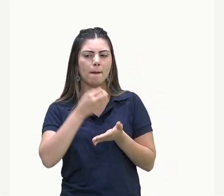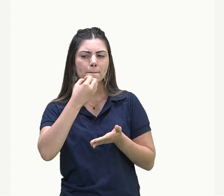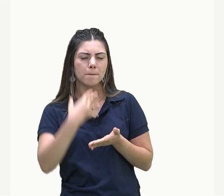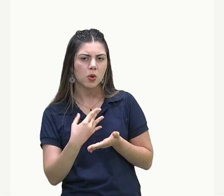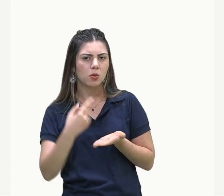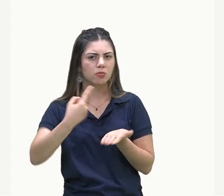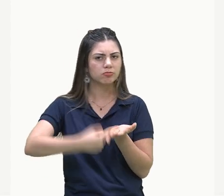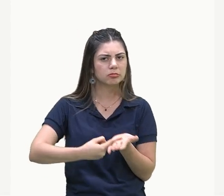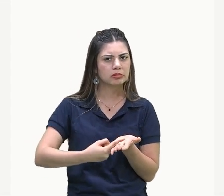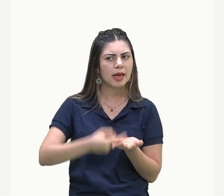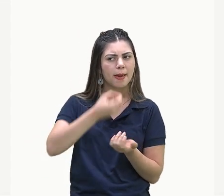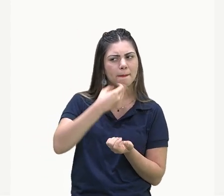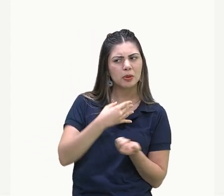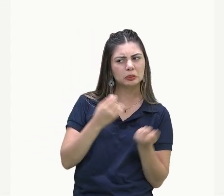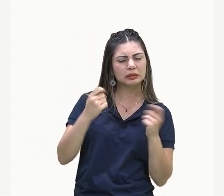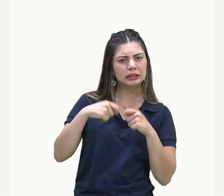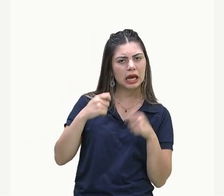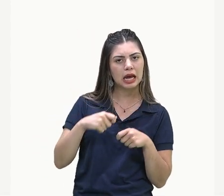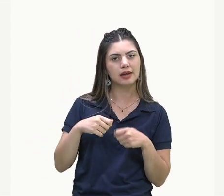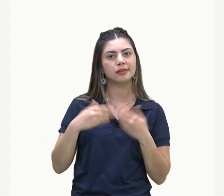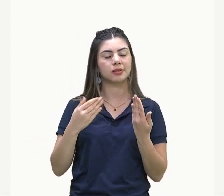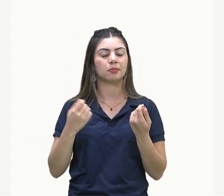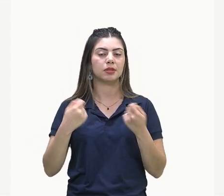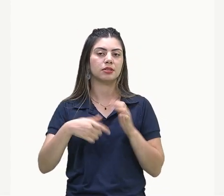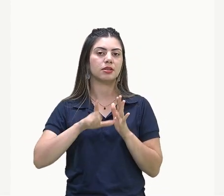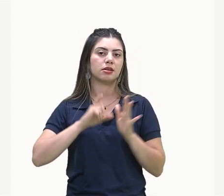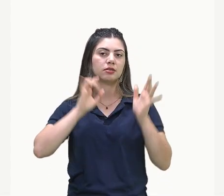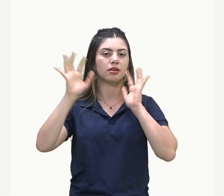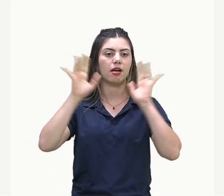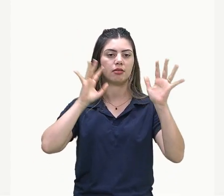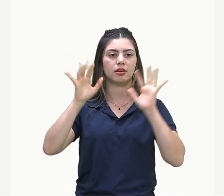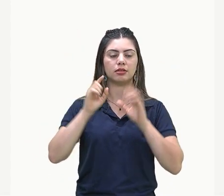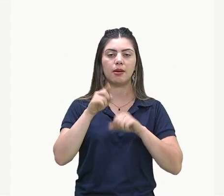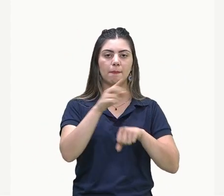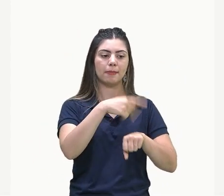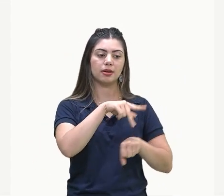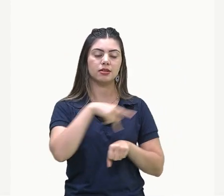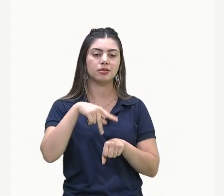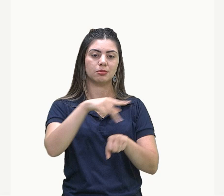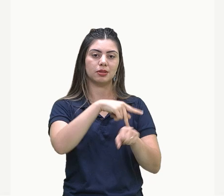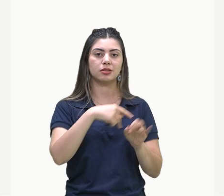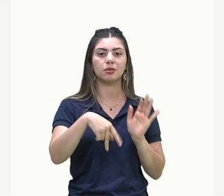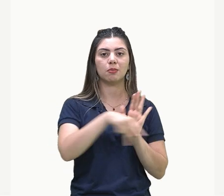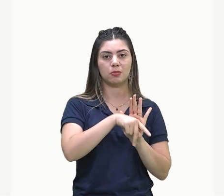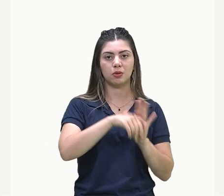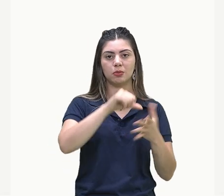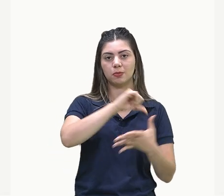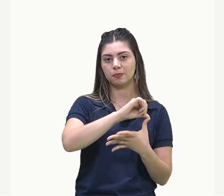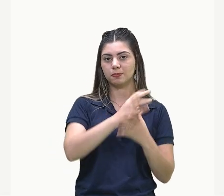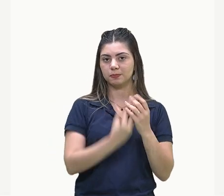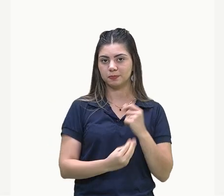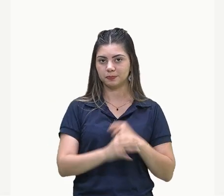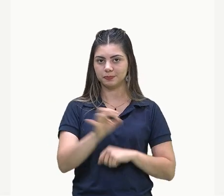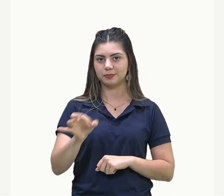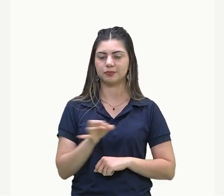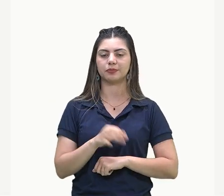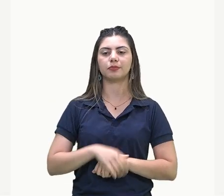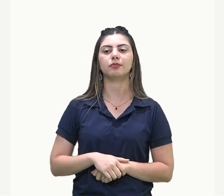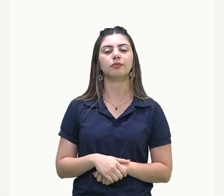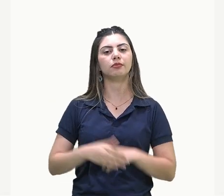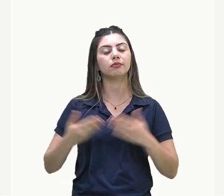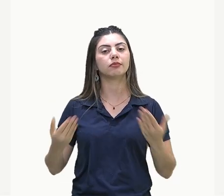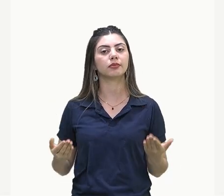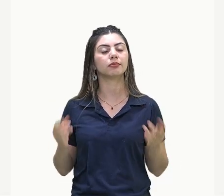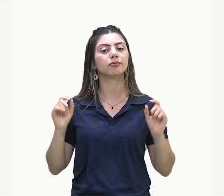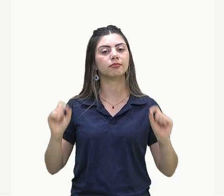situações, tá? Entre os blocos, né? Entre os países que fazem parte deste bloco, ok?